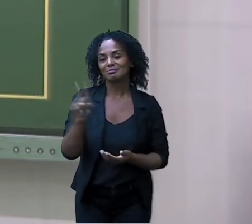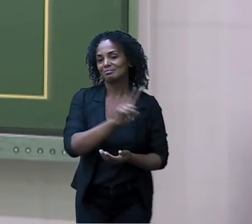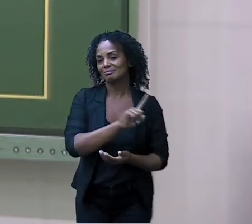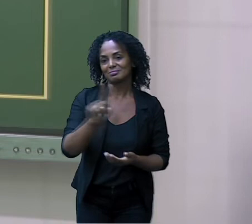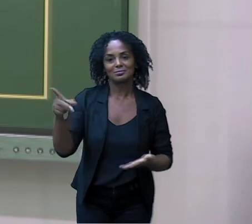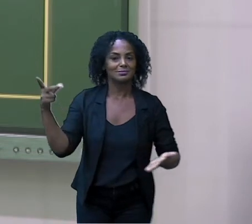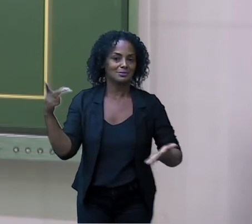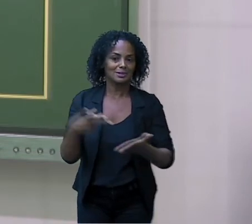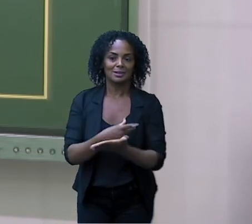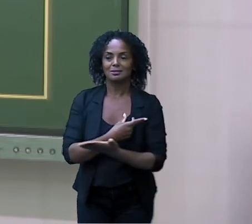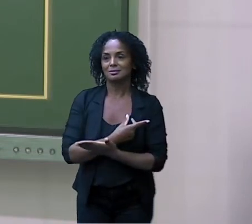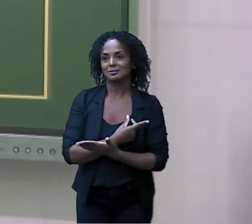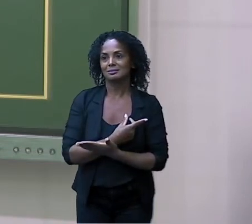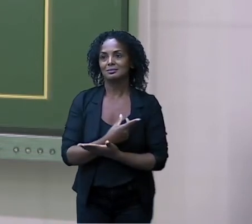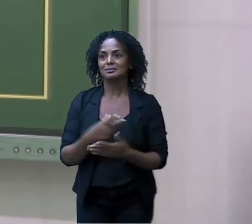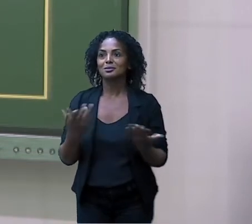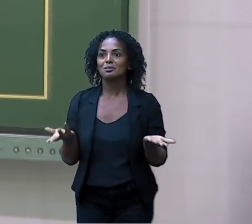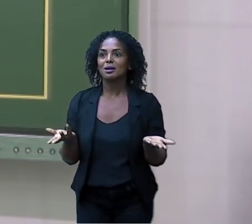não.